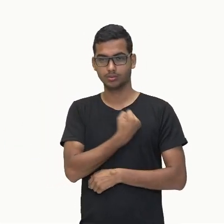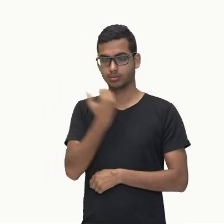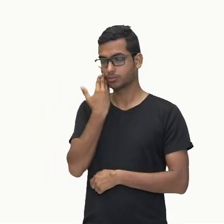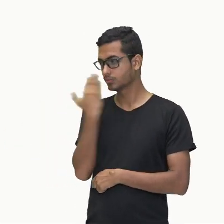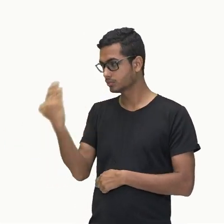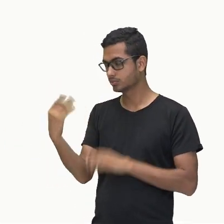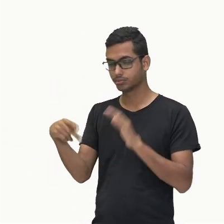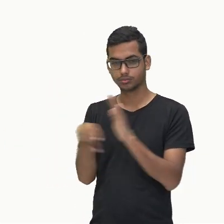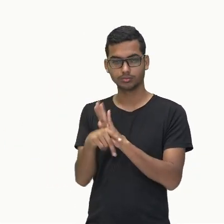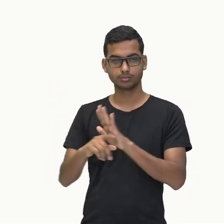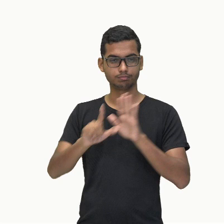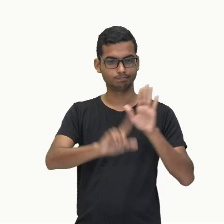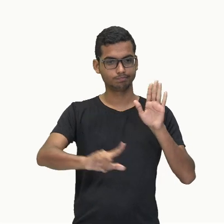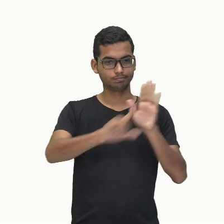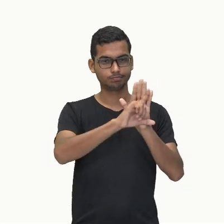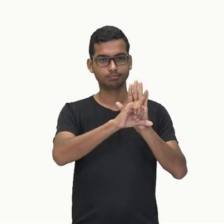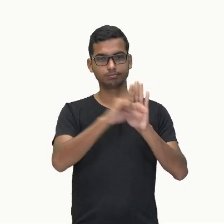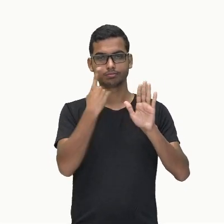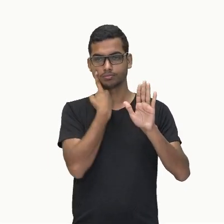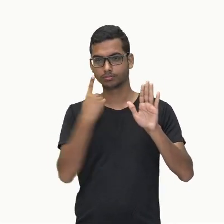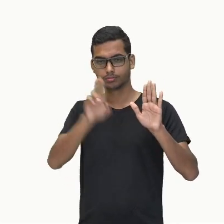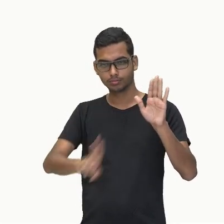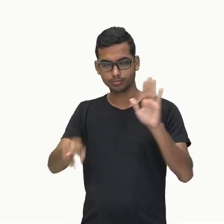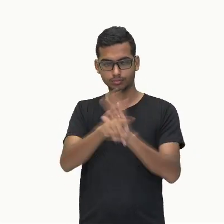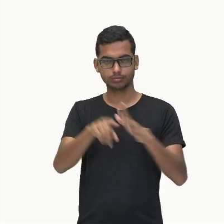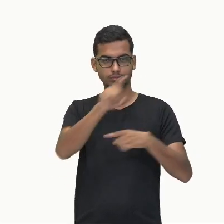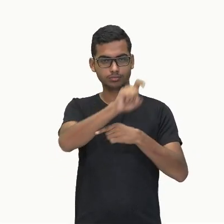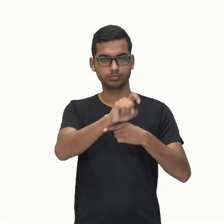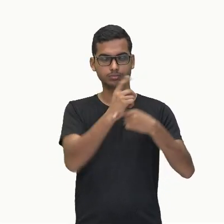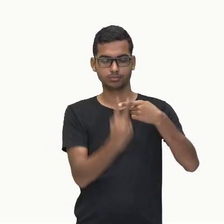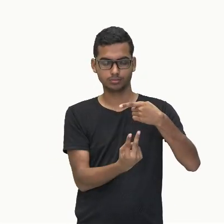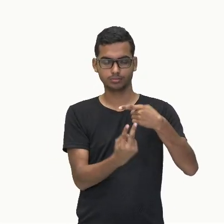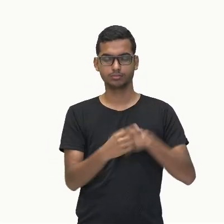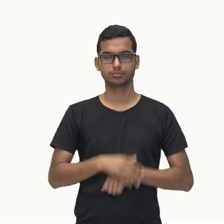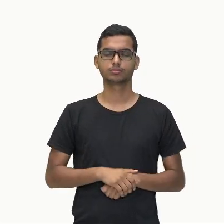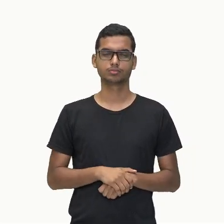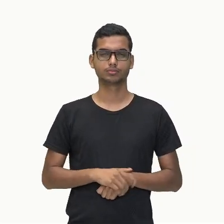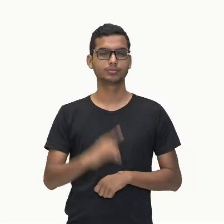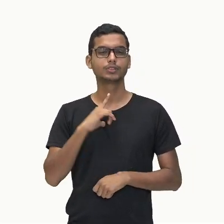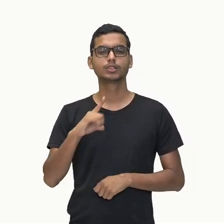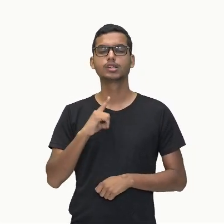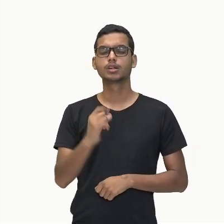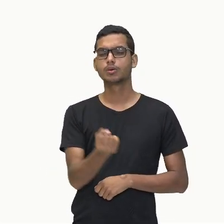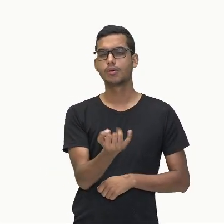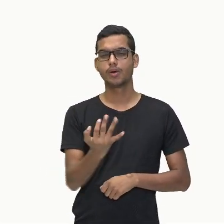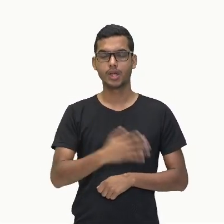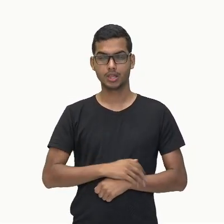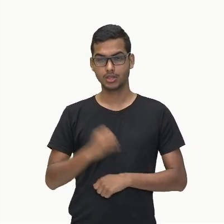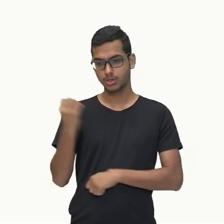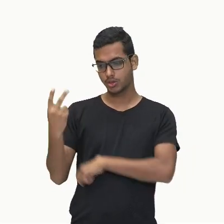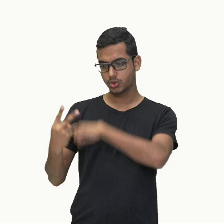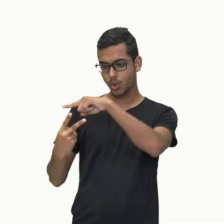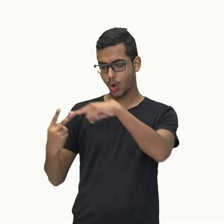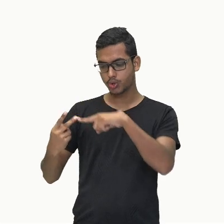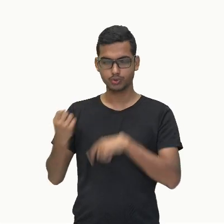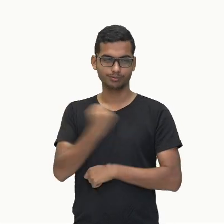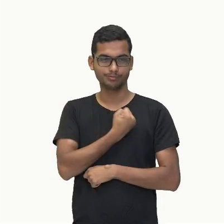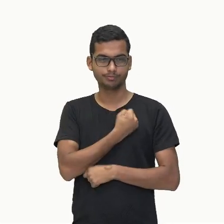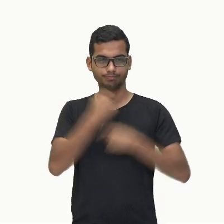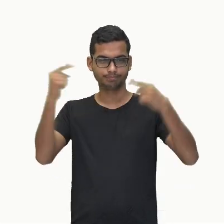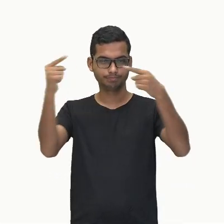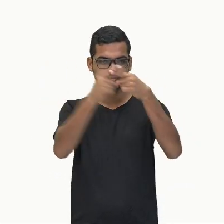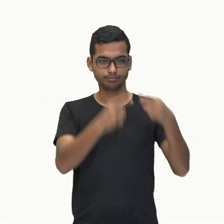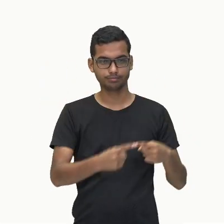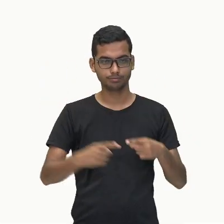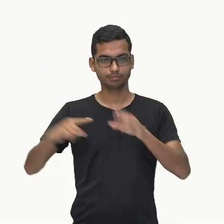através dessa lei aqui, x sobre 2, a gente só tem dois elementos associados. O